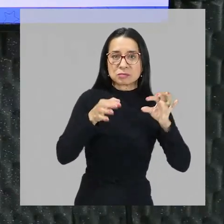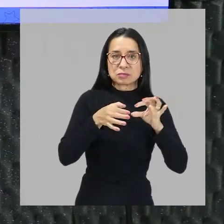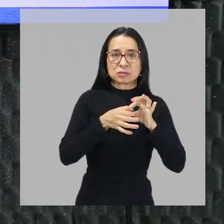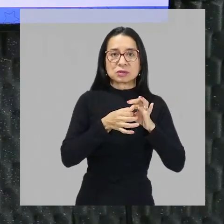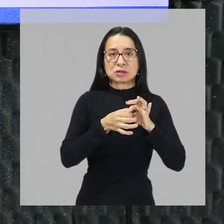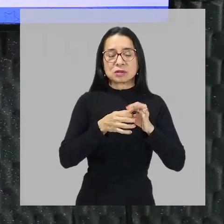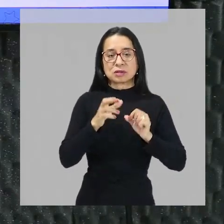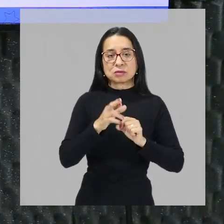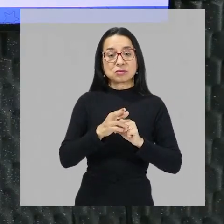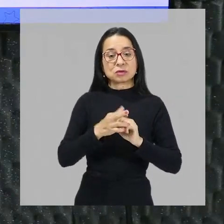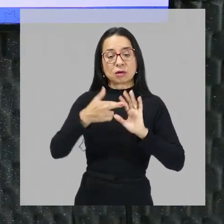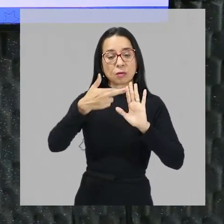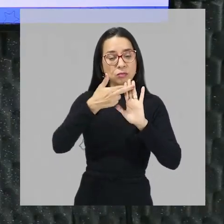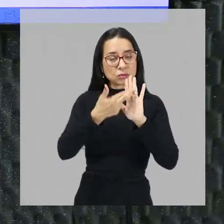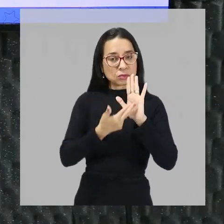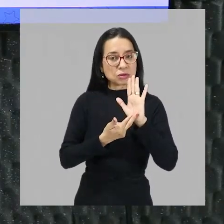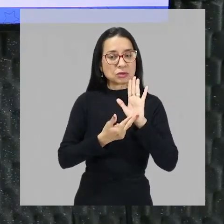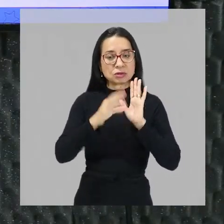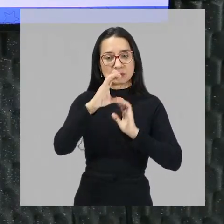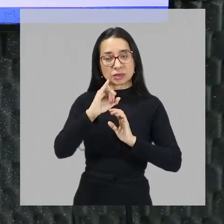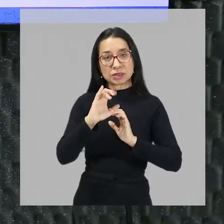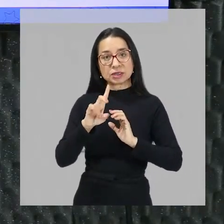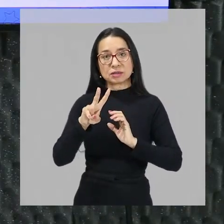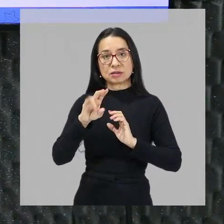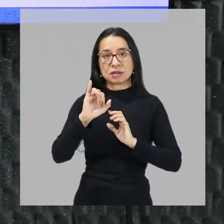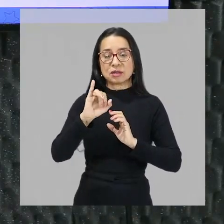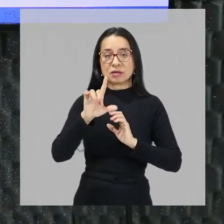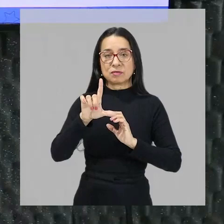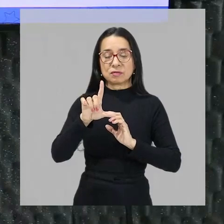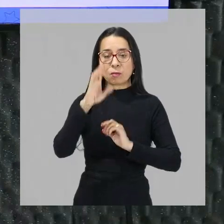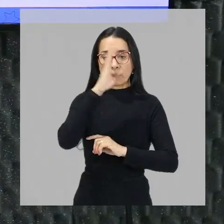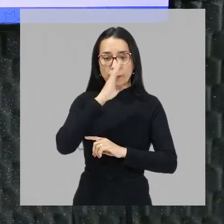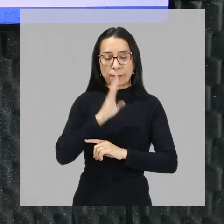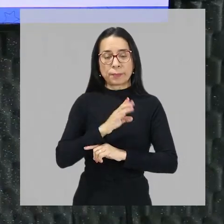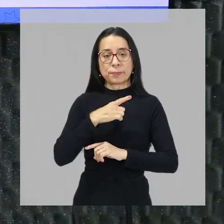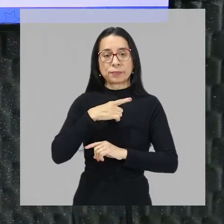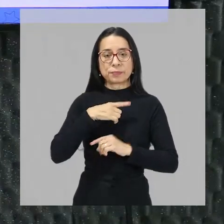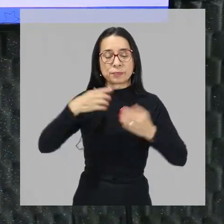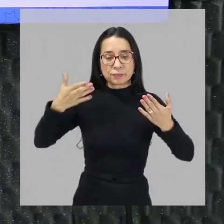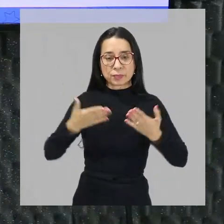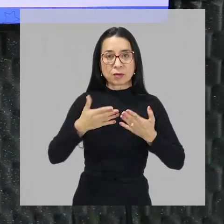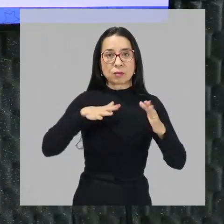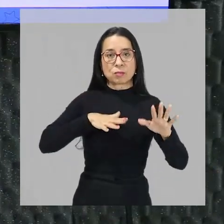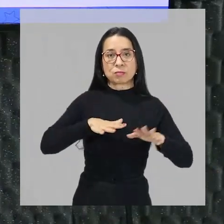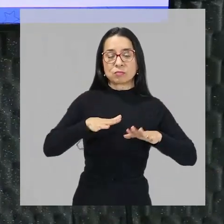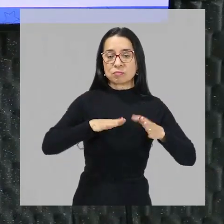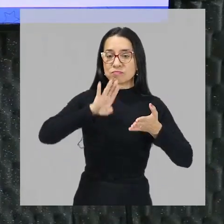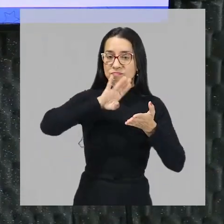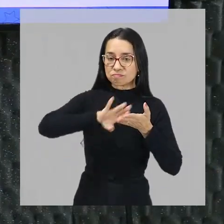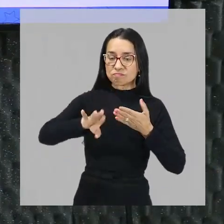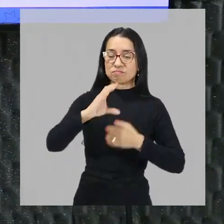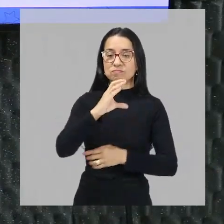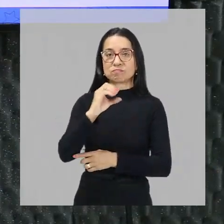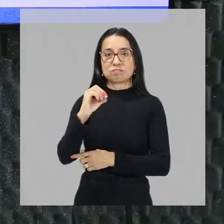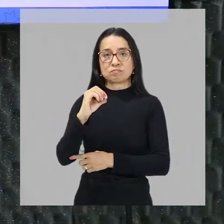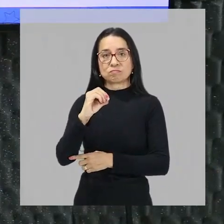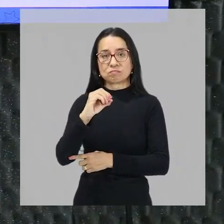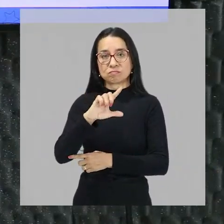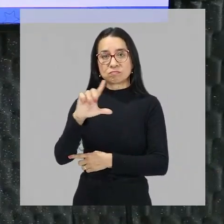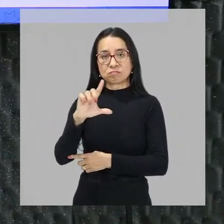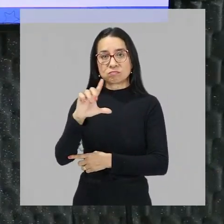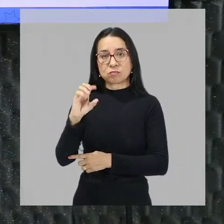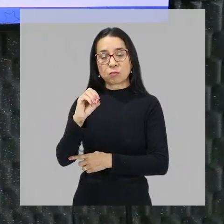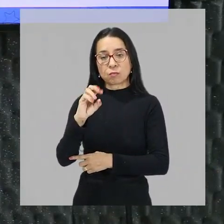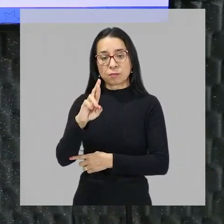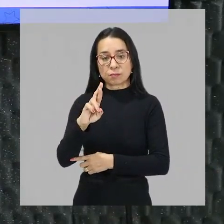aqui, basicamente, em 92, o movimento Fora Collor, um movimento que foi muito importante,